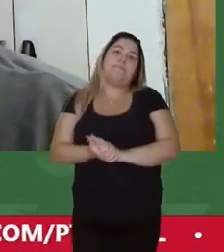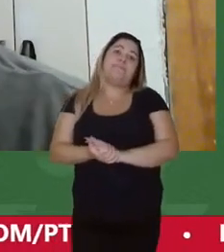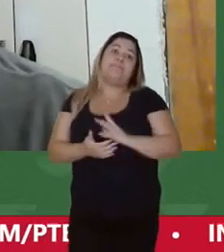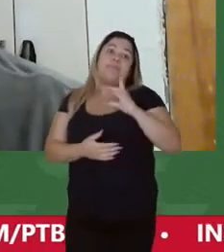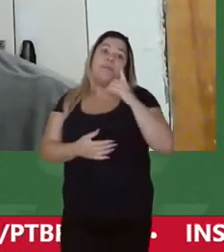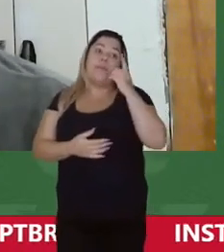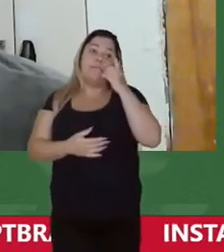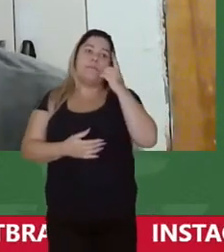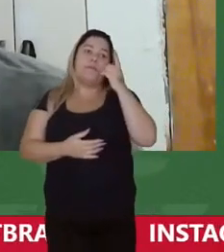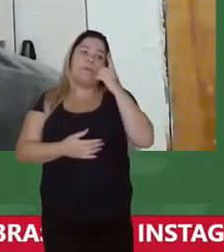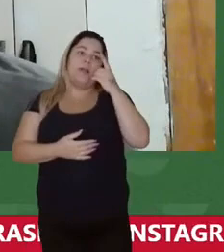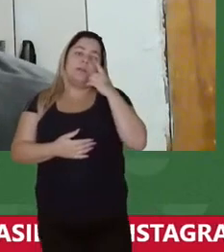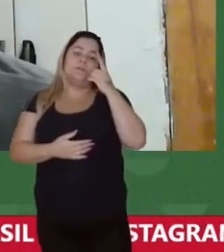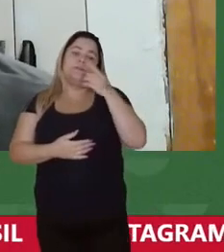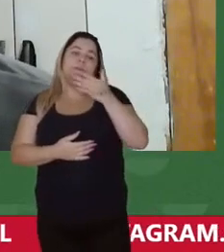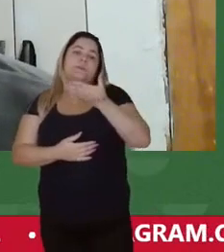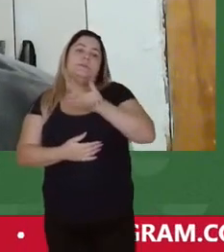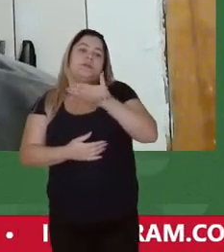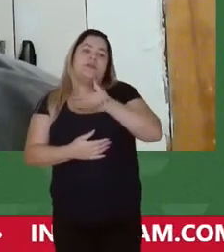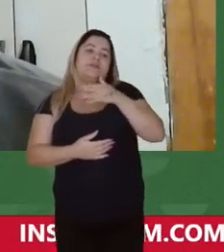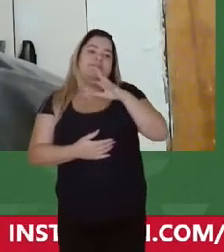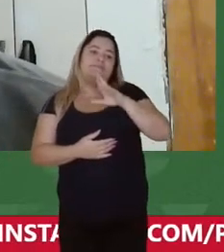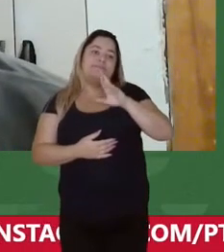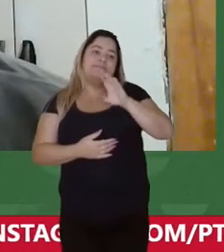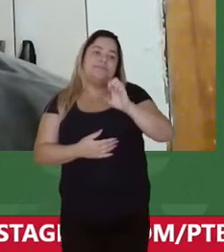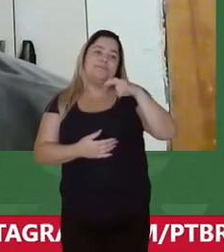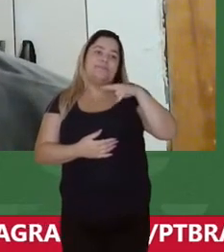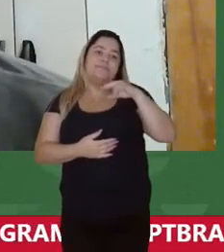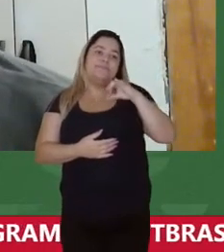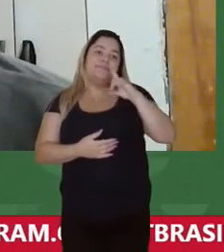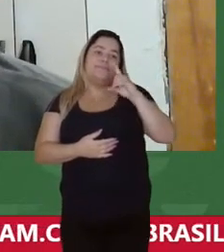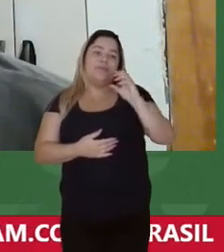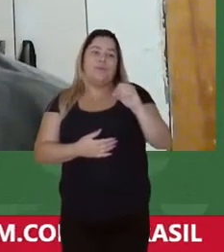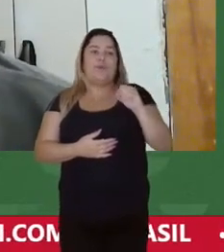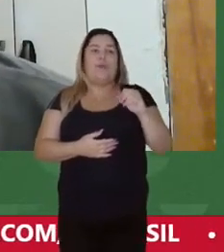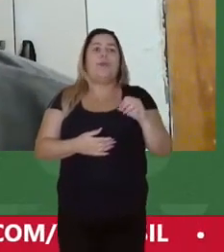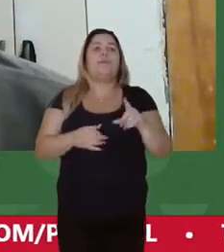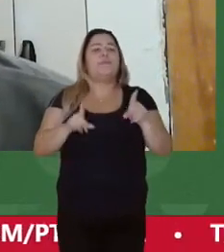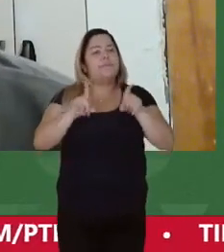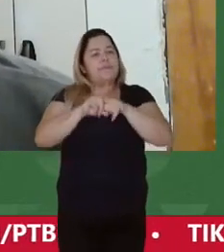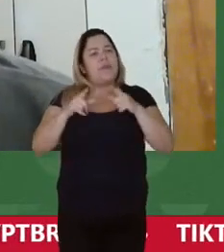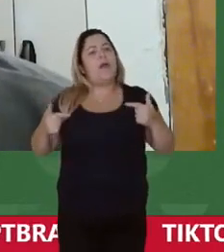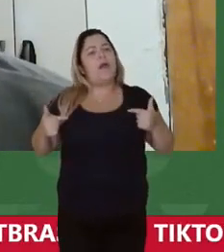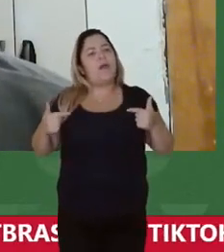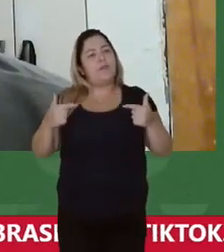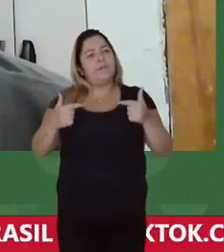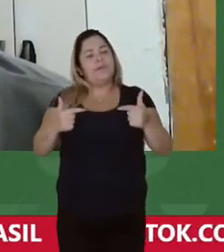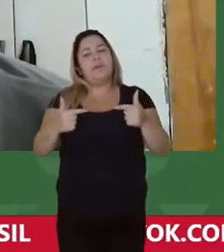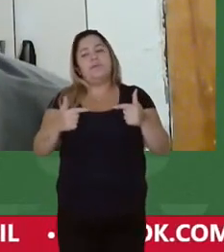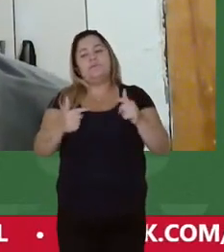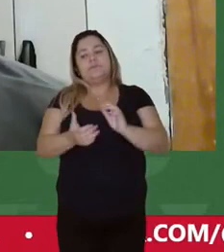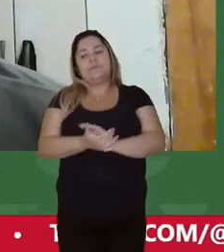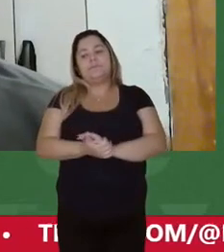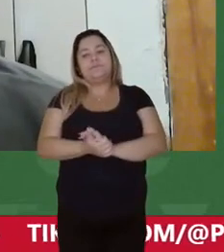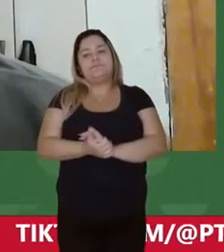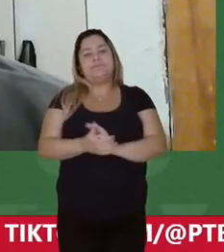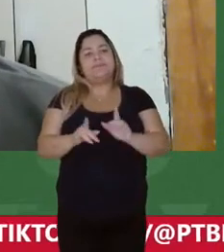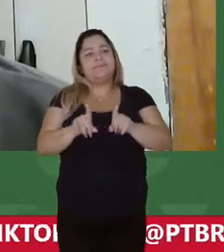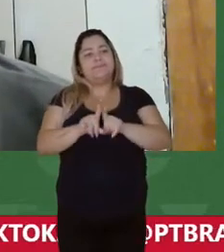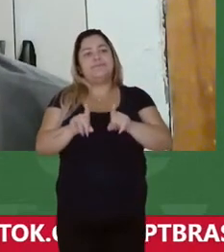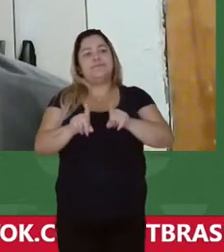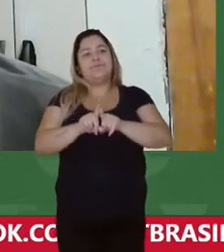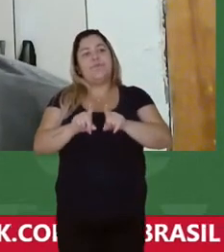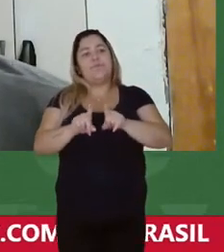deputado federal, o nosso companheiro Reginaldo, também que tem tido um mandato aí na luta das defesas sociais que tanto estão